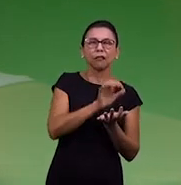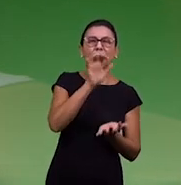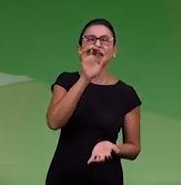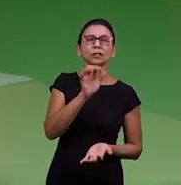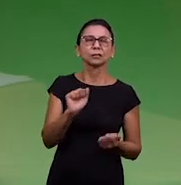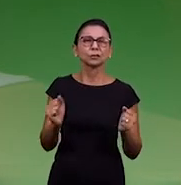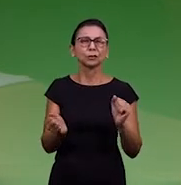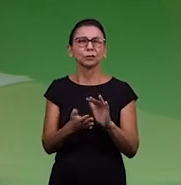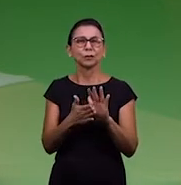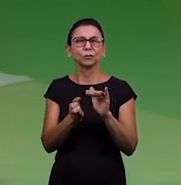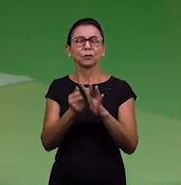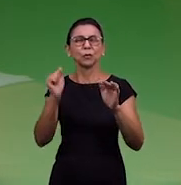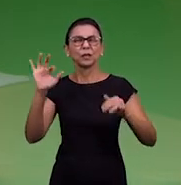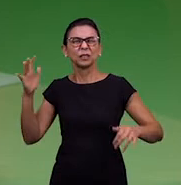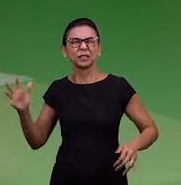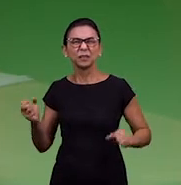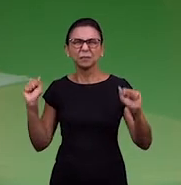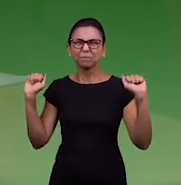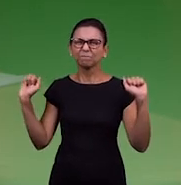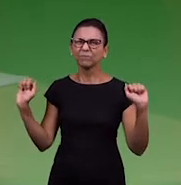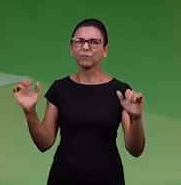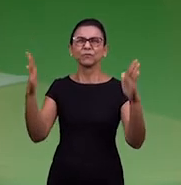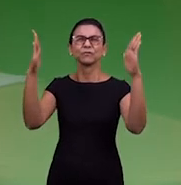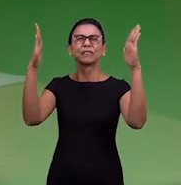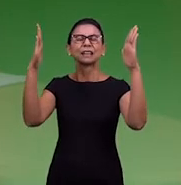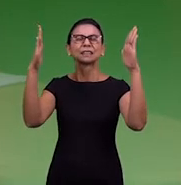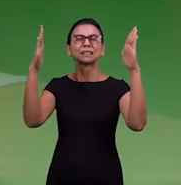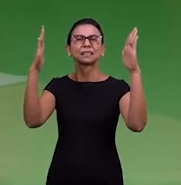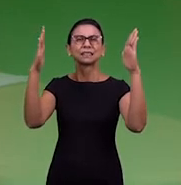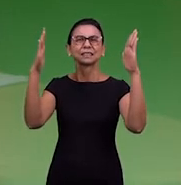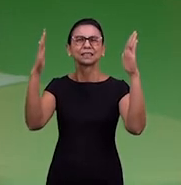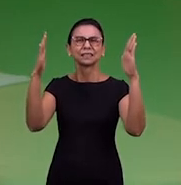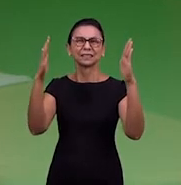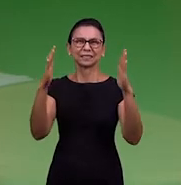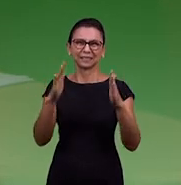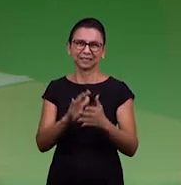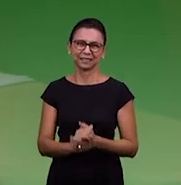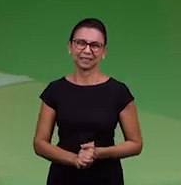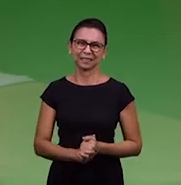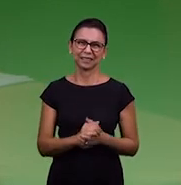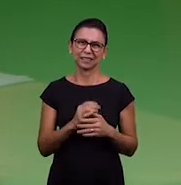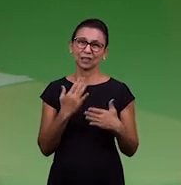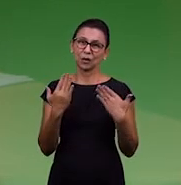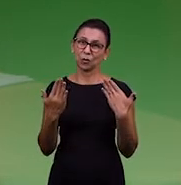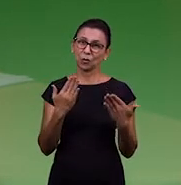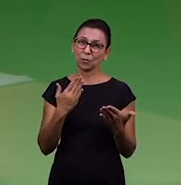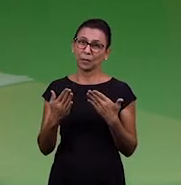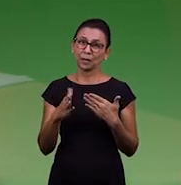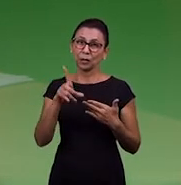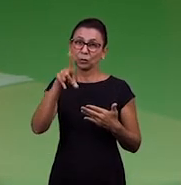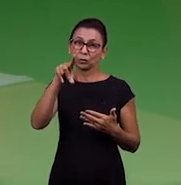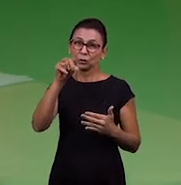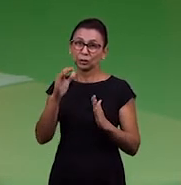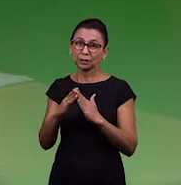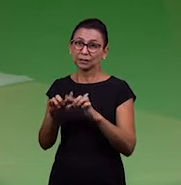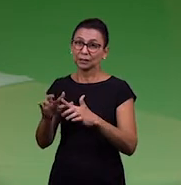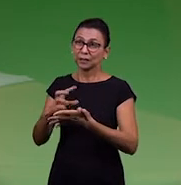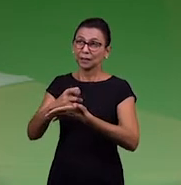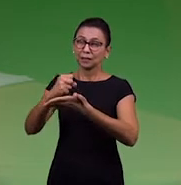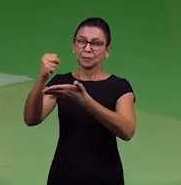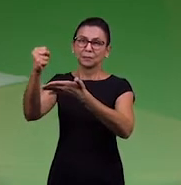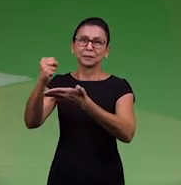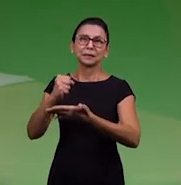louvor, o hino, a adoração, foi uma festa que vai só se comparar com a festa da igreja depois de arrebatado, porque foi uma festa o sacrifício de